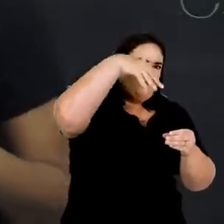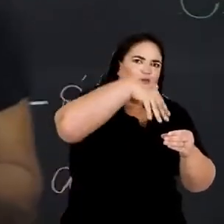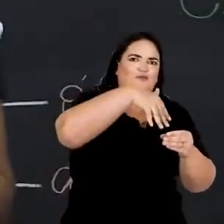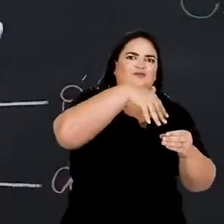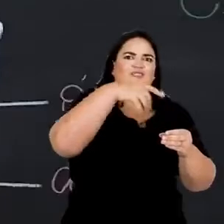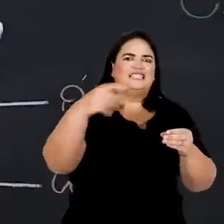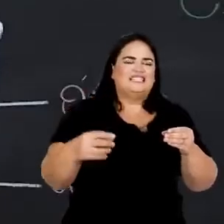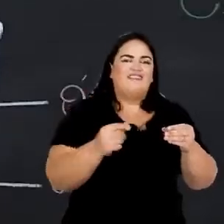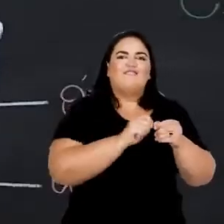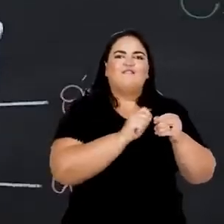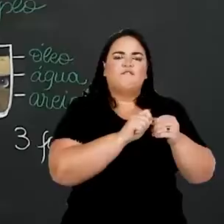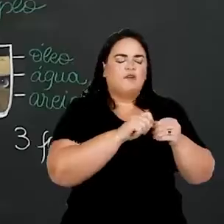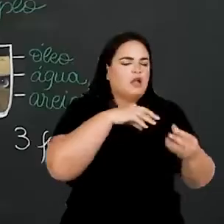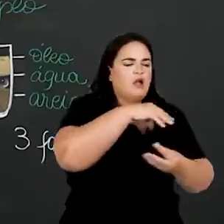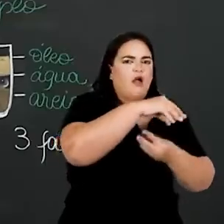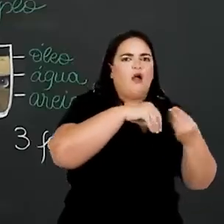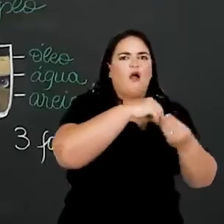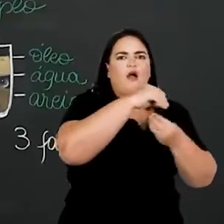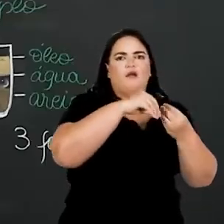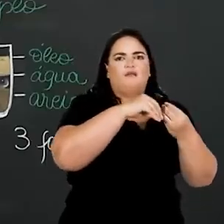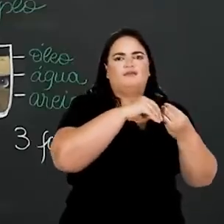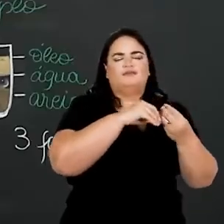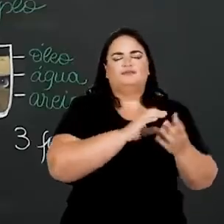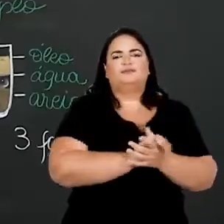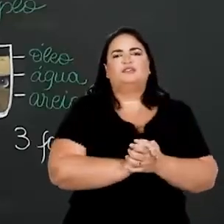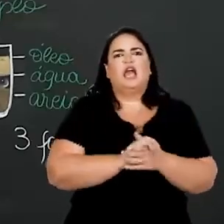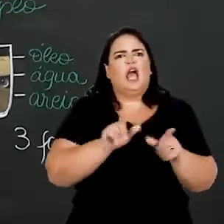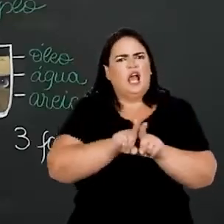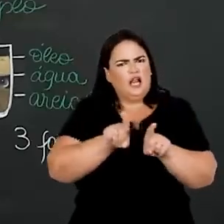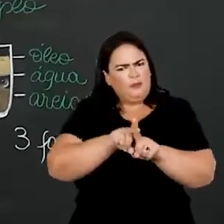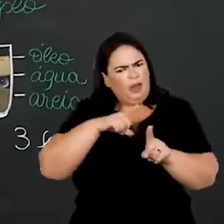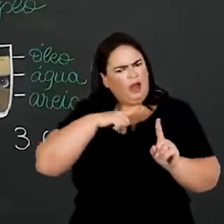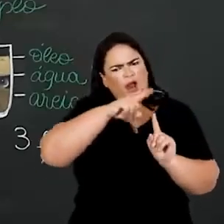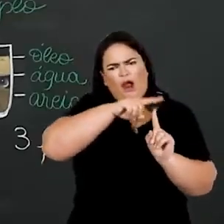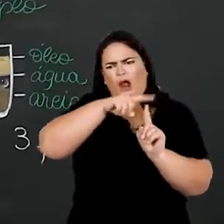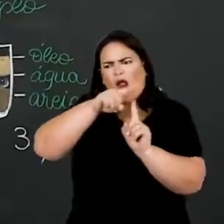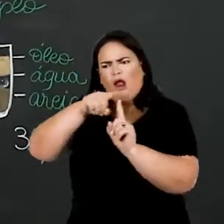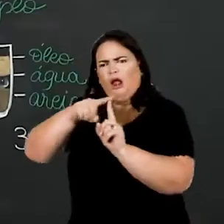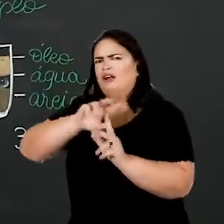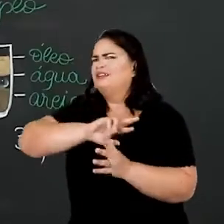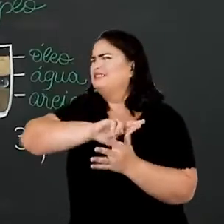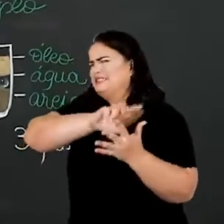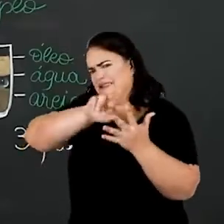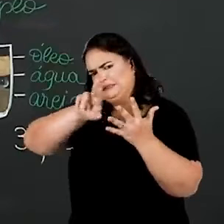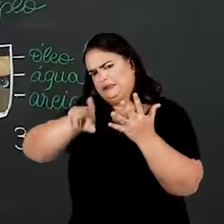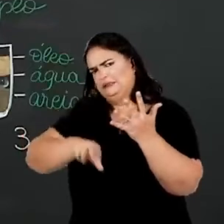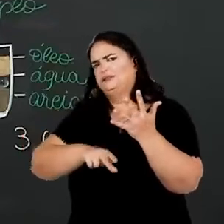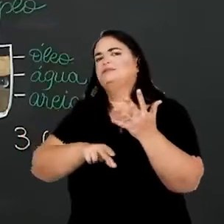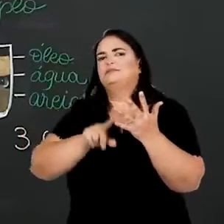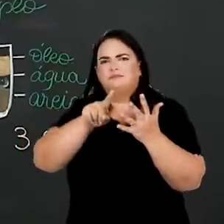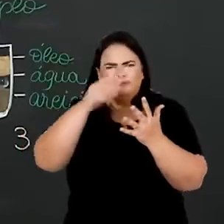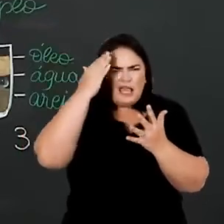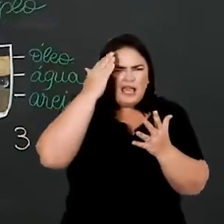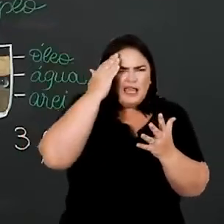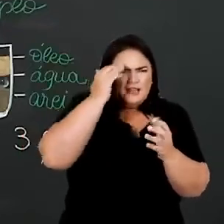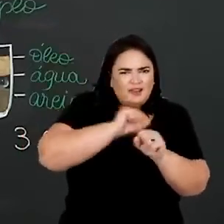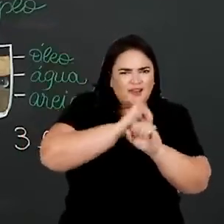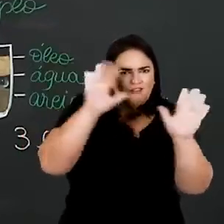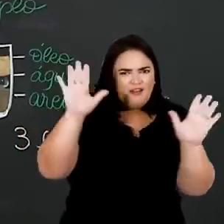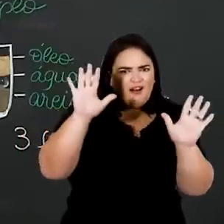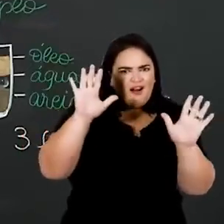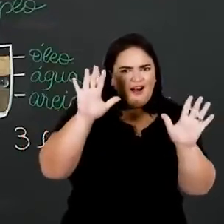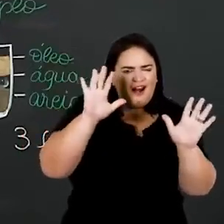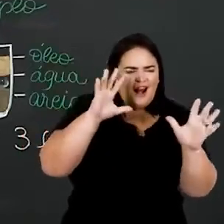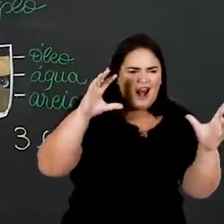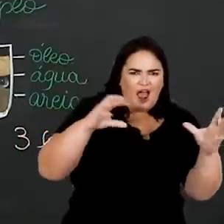uma solução. Temos outras soluções no nosso cotidiano? Várias. Mas você pegou bem o que é uma mistura